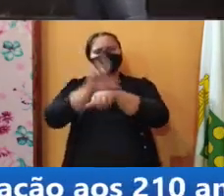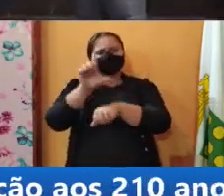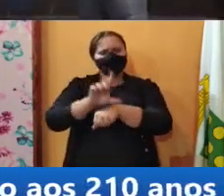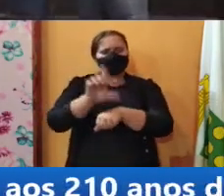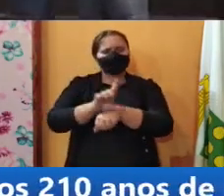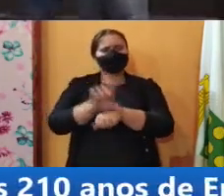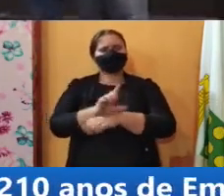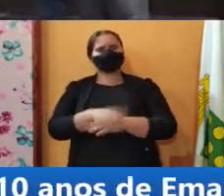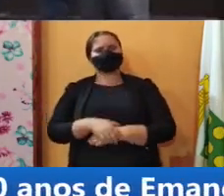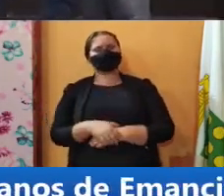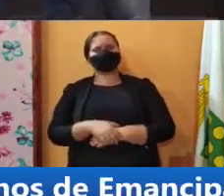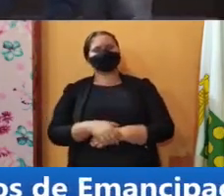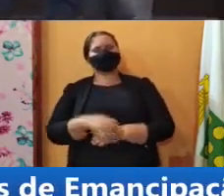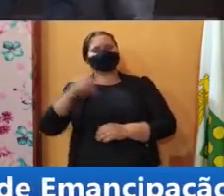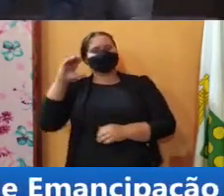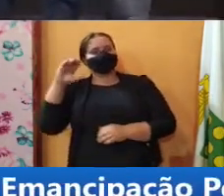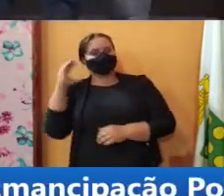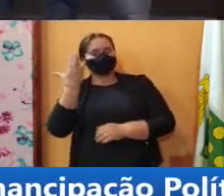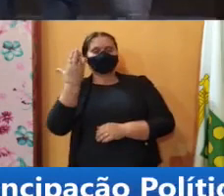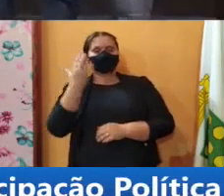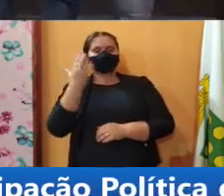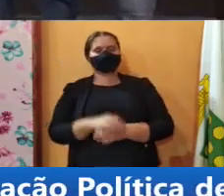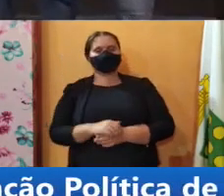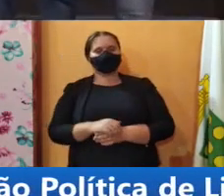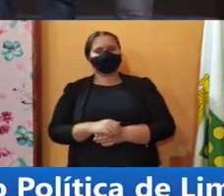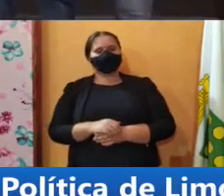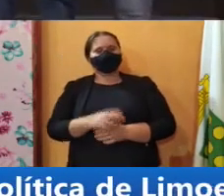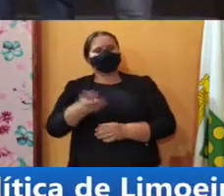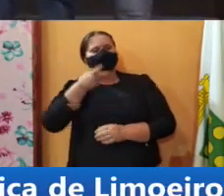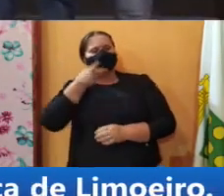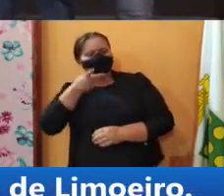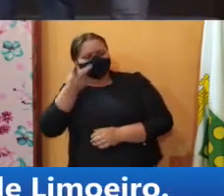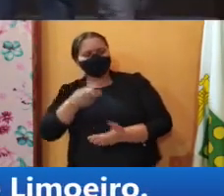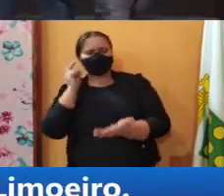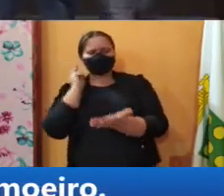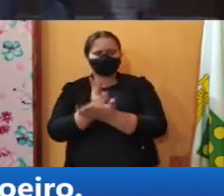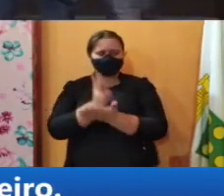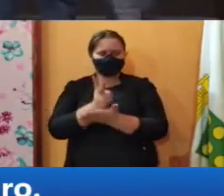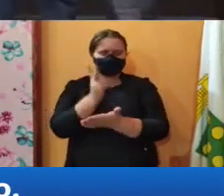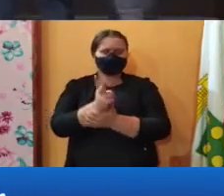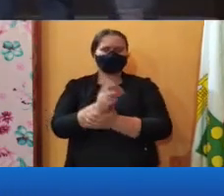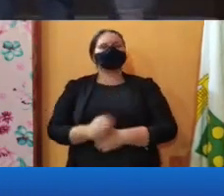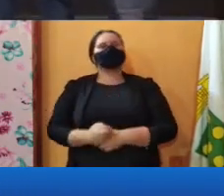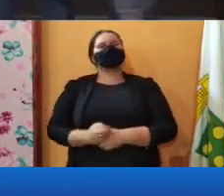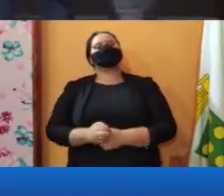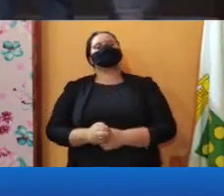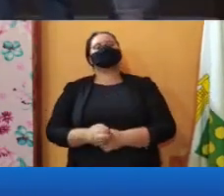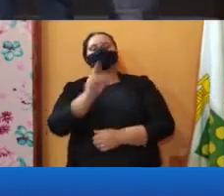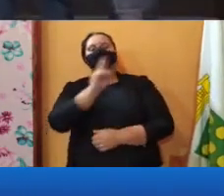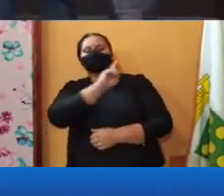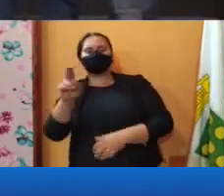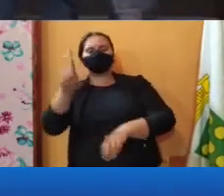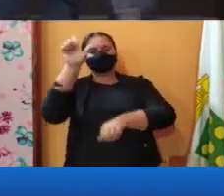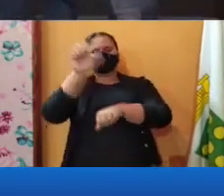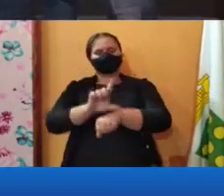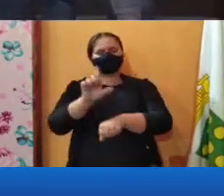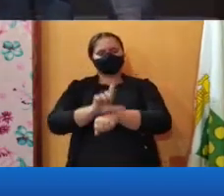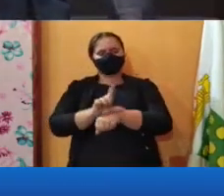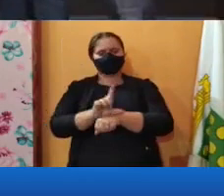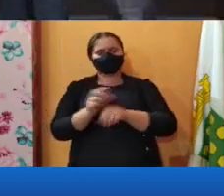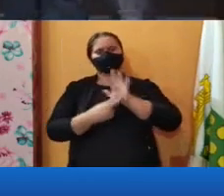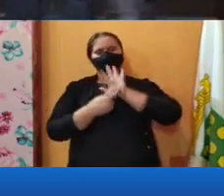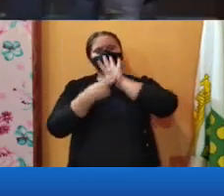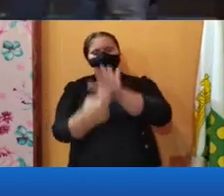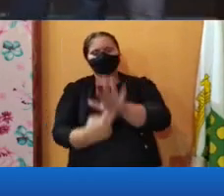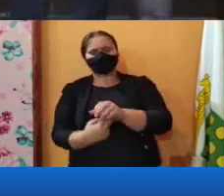que a gente não deixa de dizer que é de Limoeiro. A gente ama essa terra. Mas o bom mesmo é voltar,